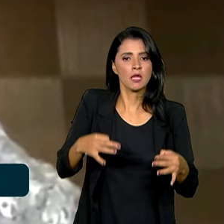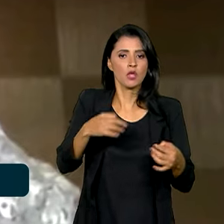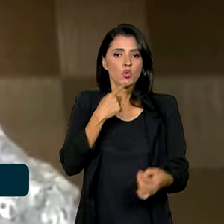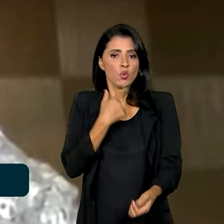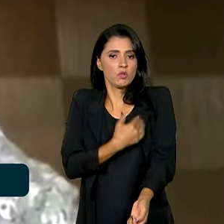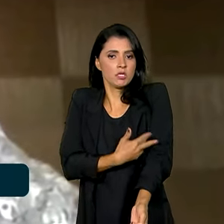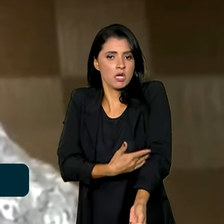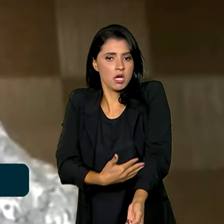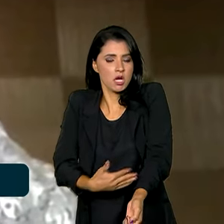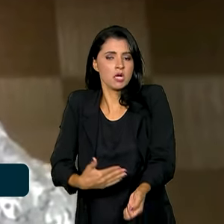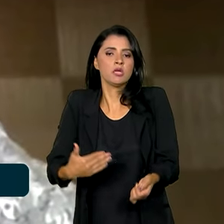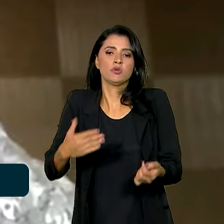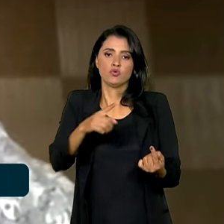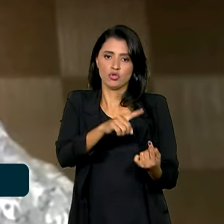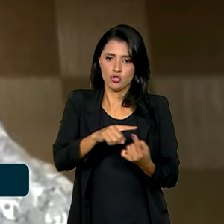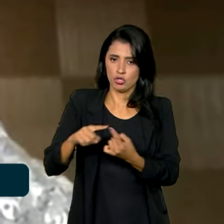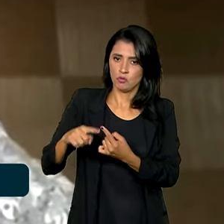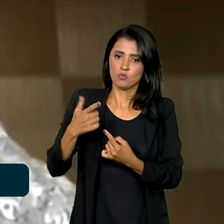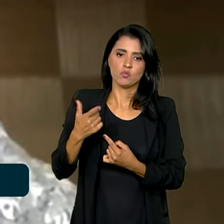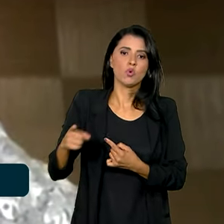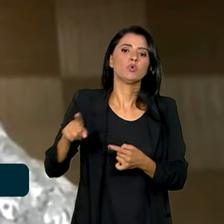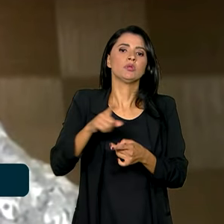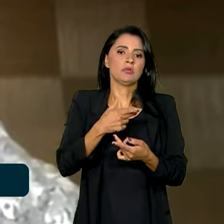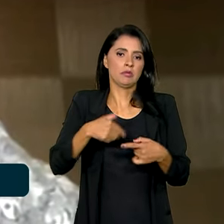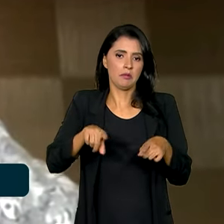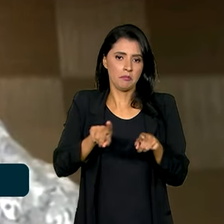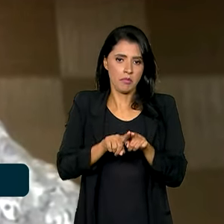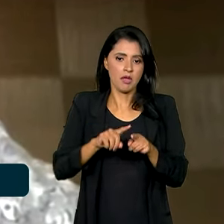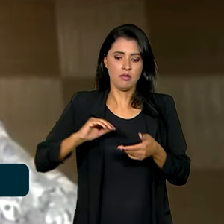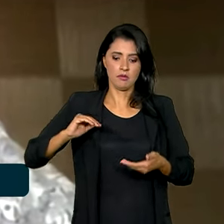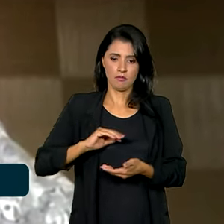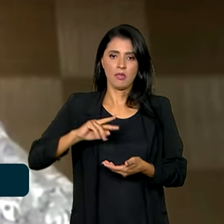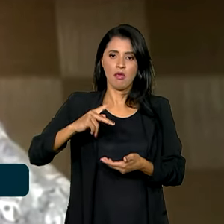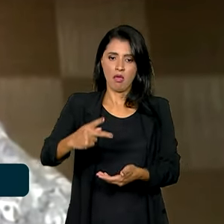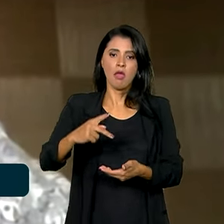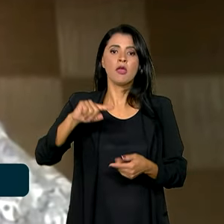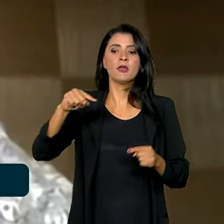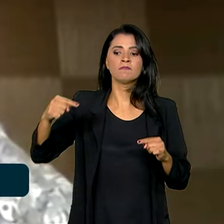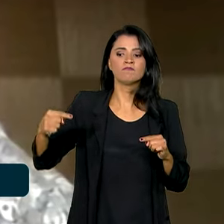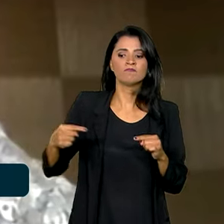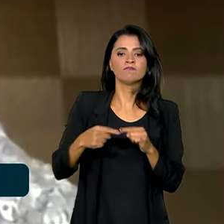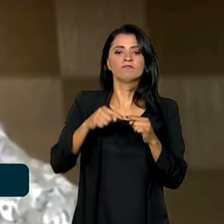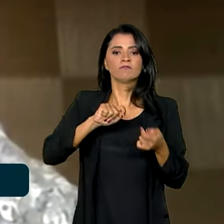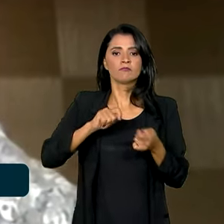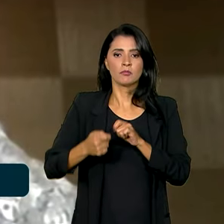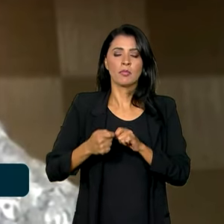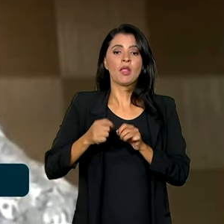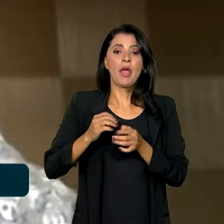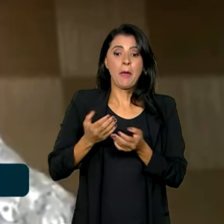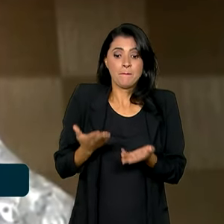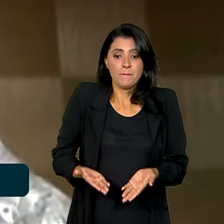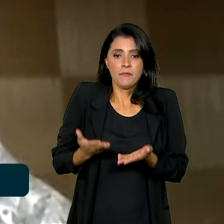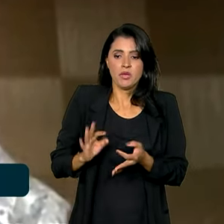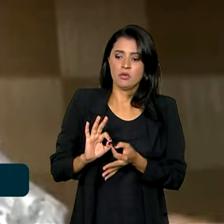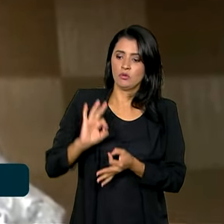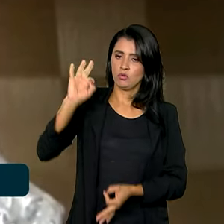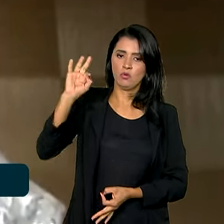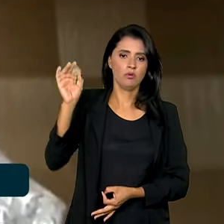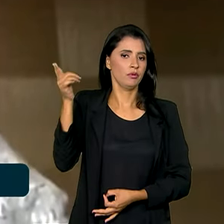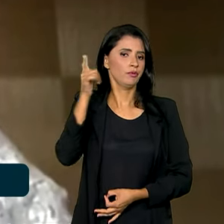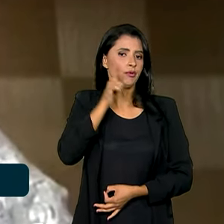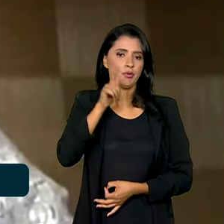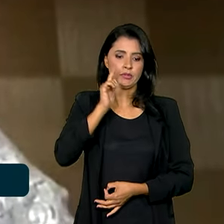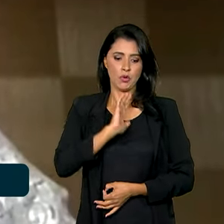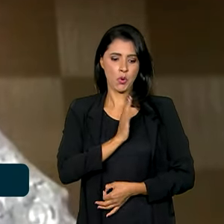coisa importante no transplante que a gente não tem na transfusão é a compatibilidade peso-altura. Então, não consigo transplantar